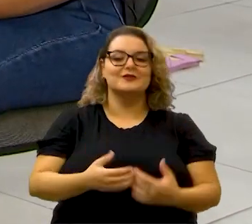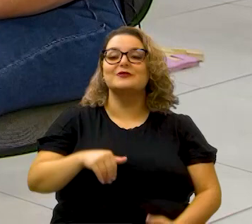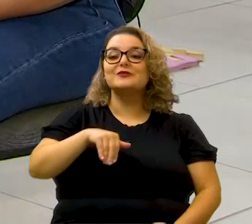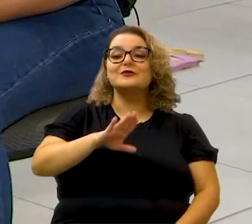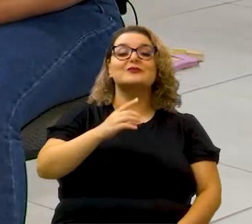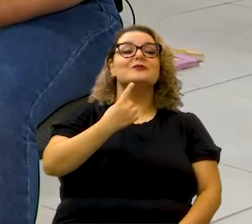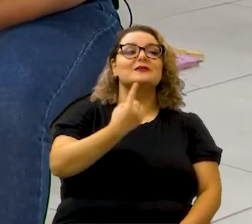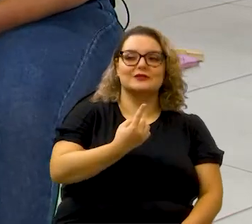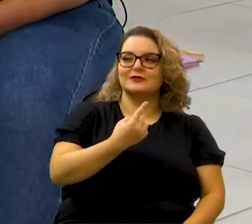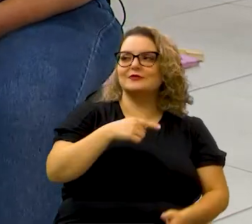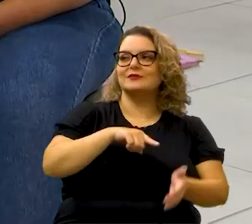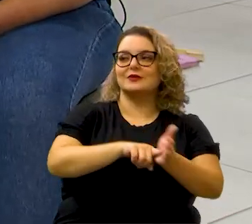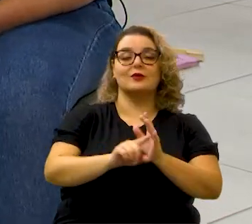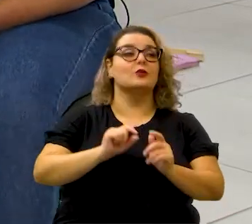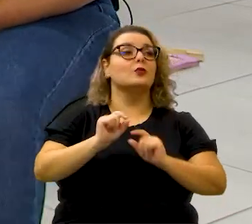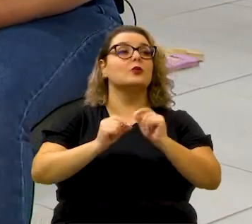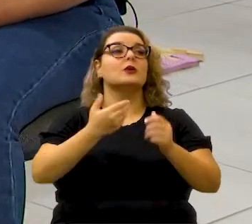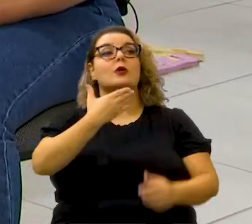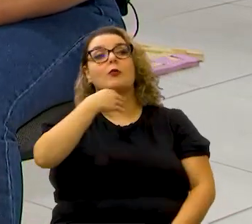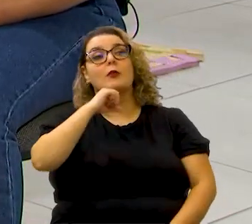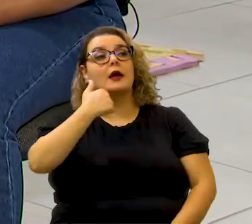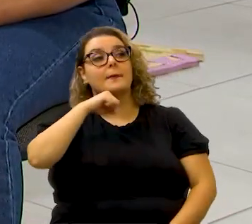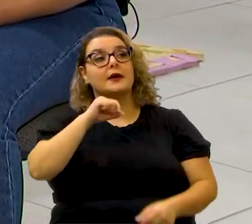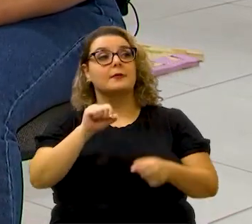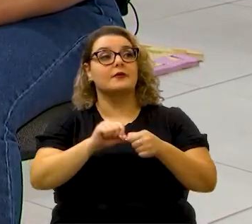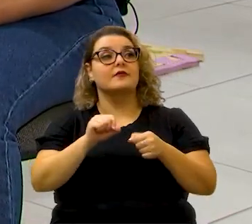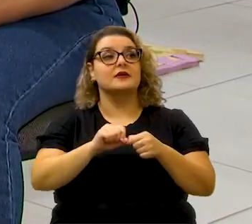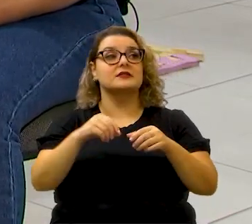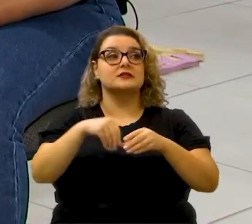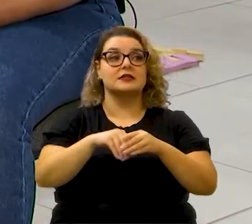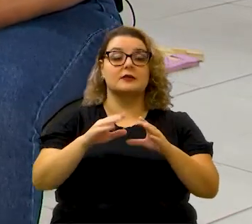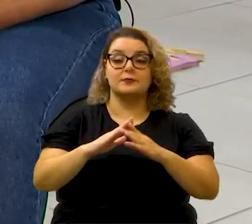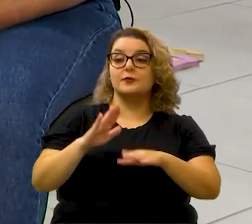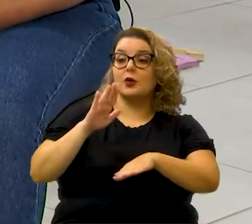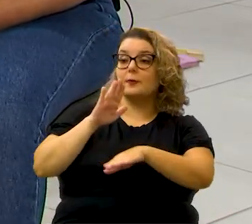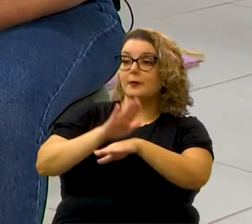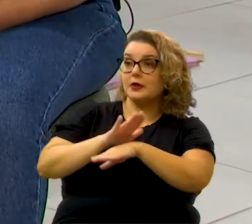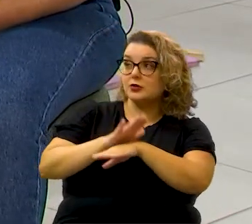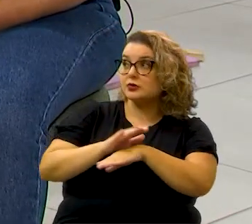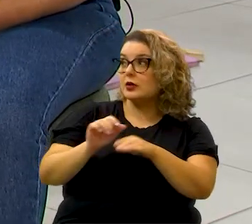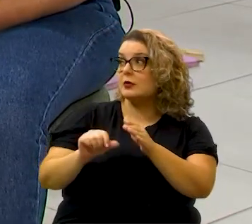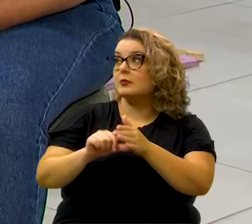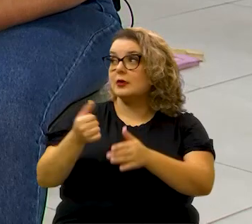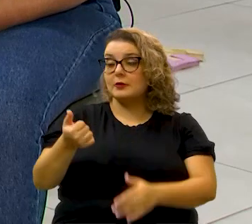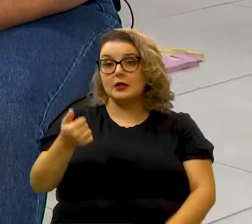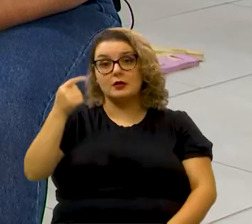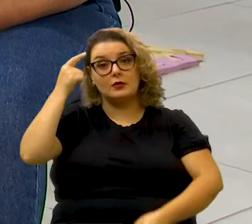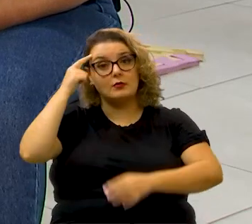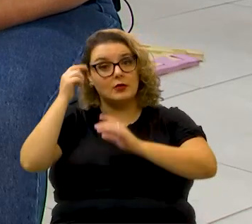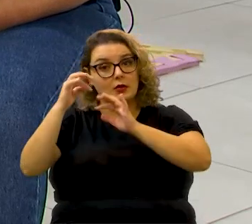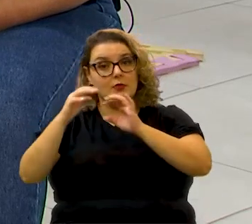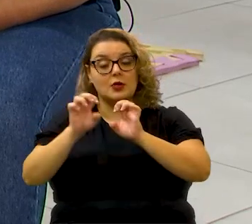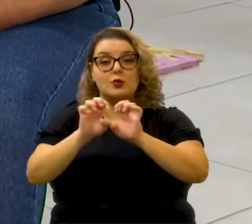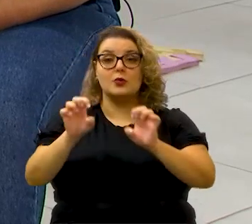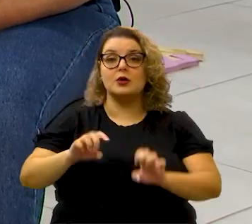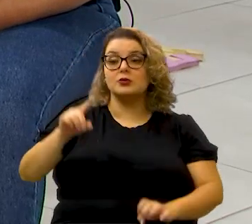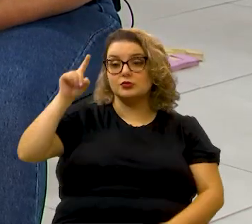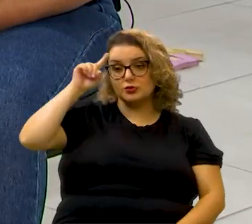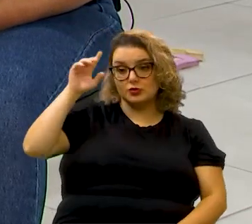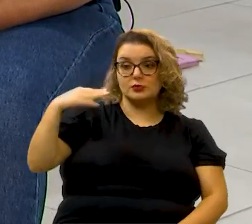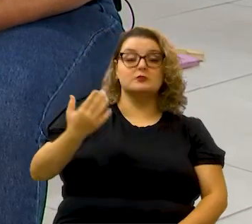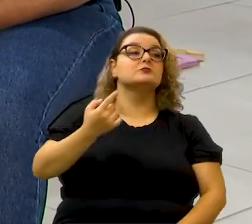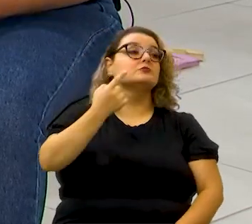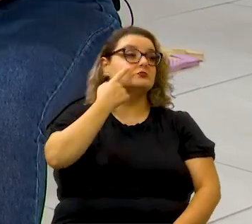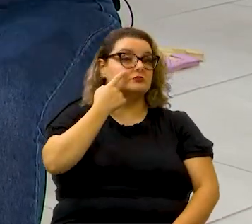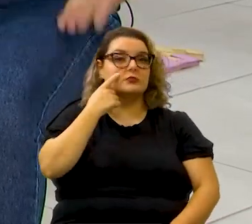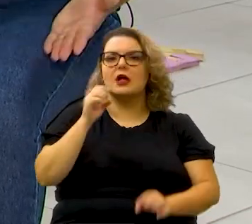vai. O que os pais podem fazer em casa? Olha, para ajudar, primeiramente acho que é pensar numa estrutura de